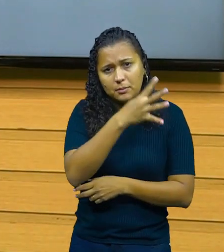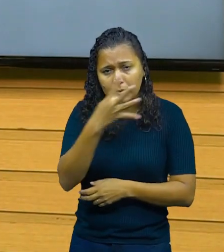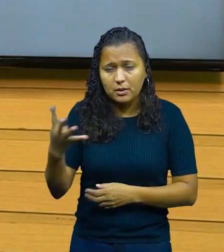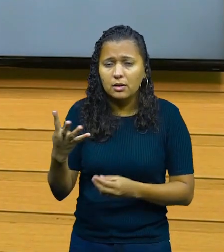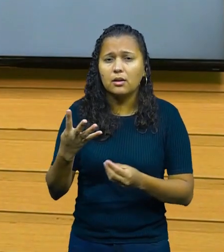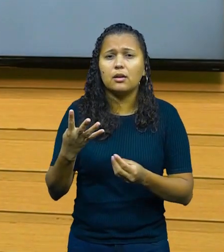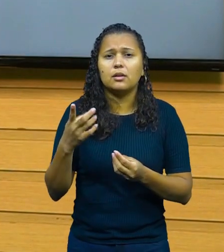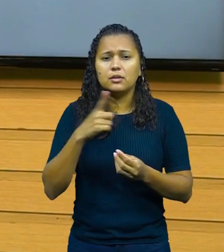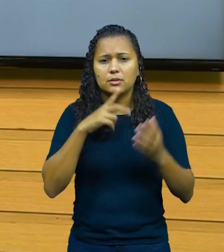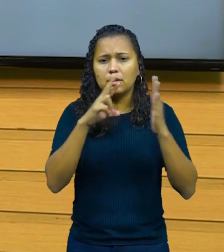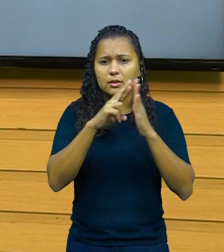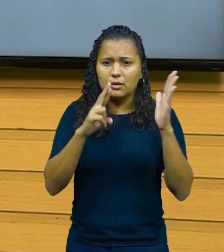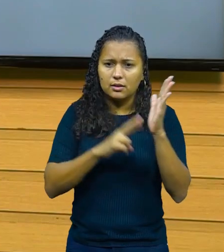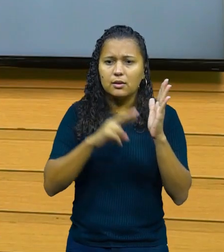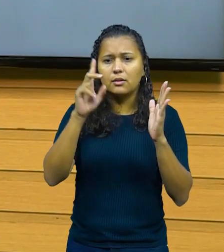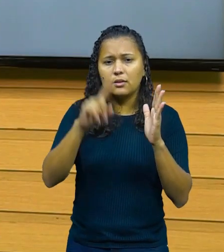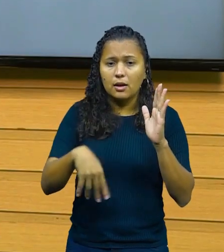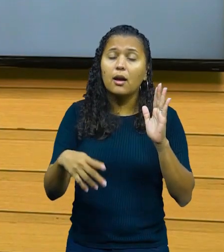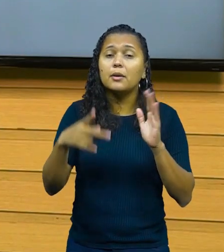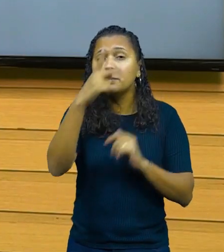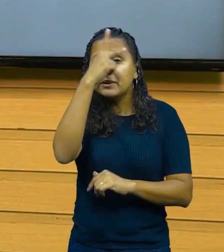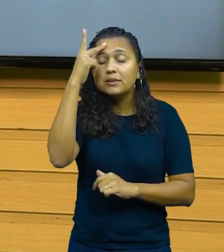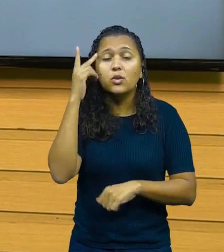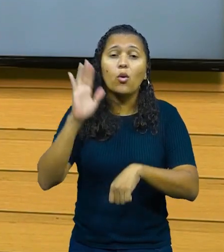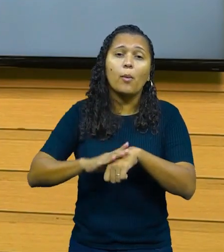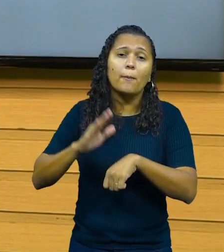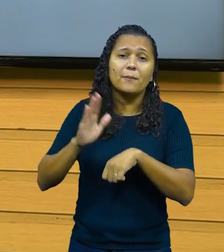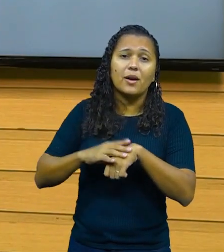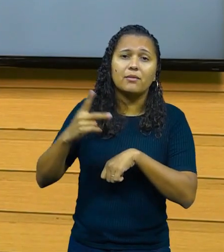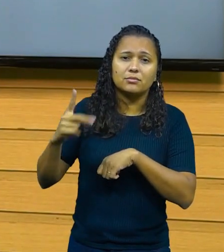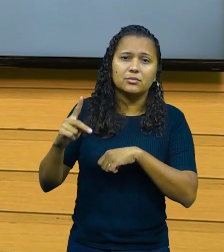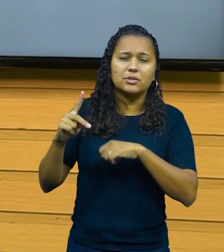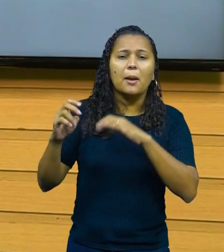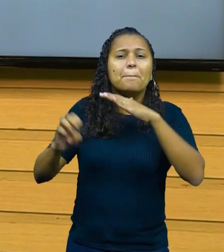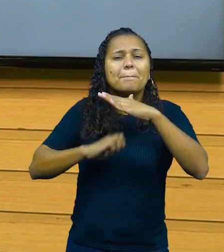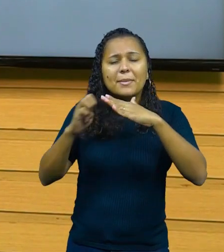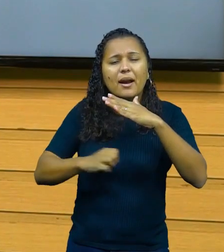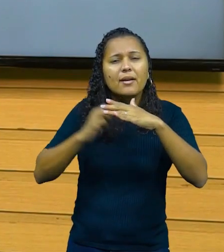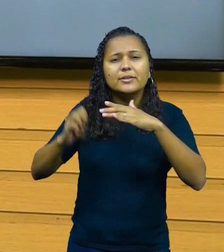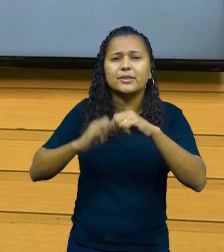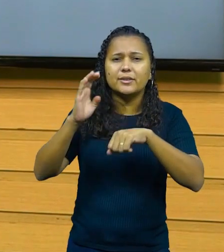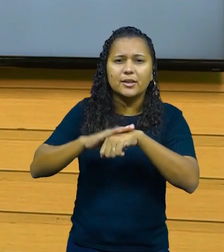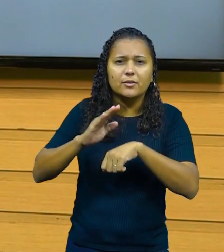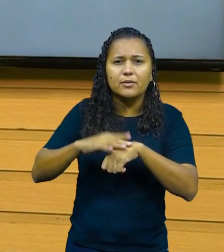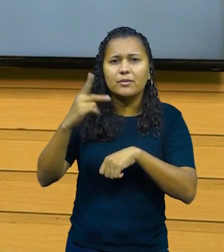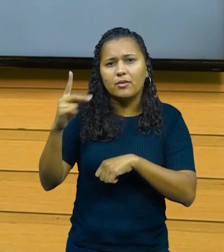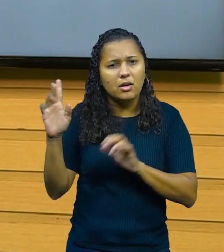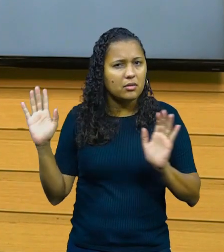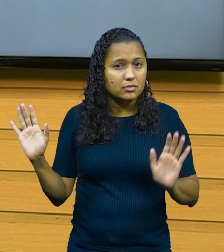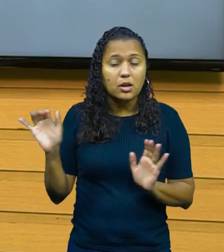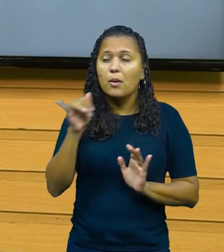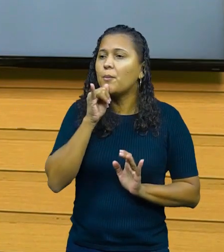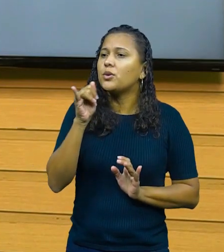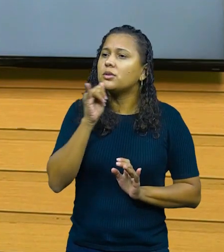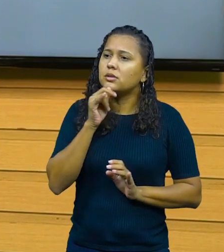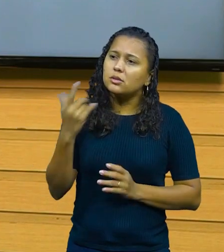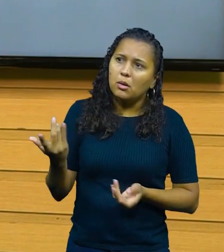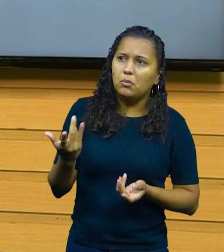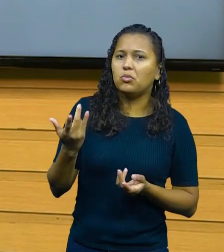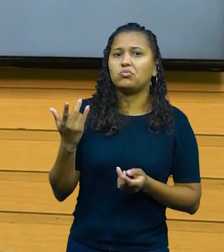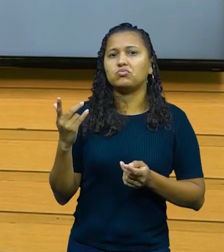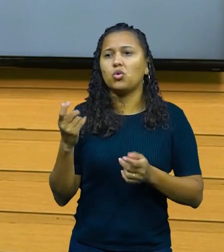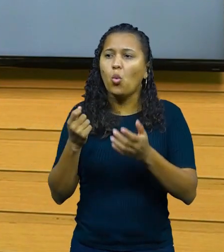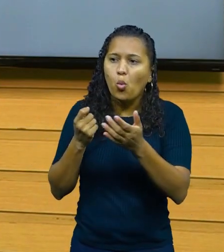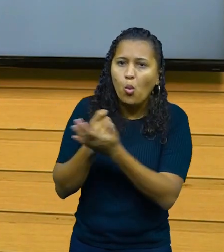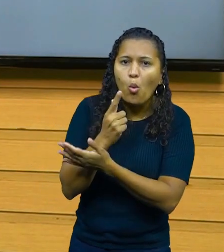esses conjuntos de regras, são os próprios fabricantes dessas peças. Então eles, quando você adquire uma peça nova ou adquire um